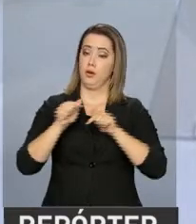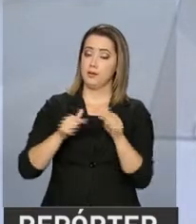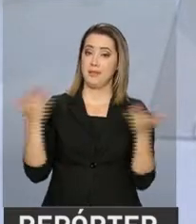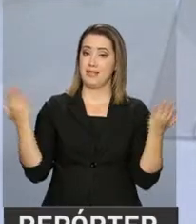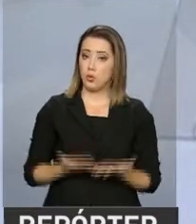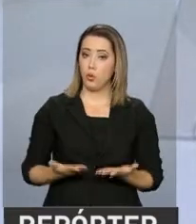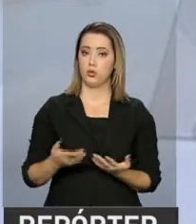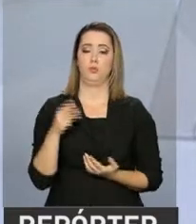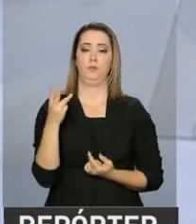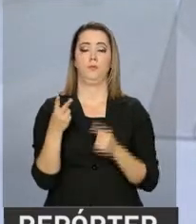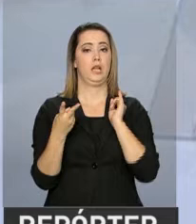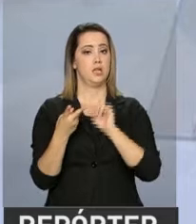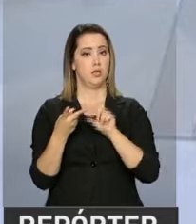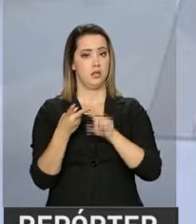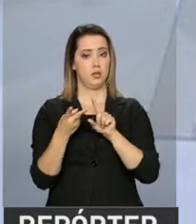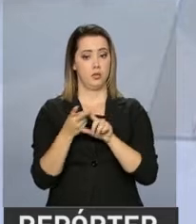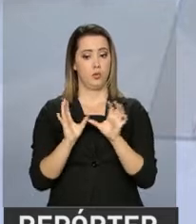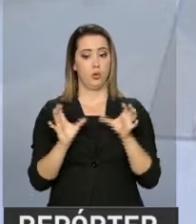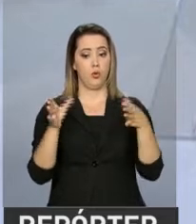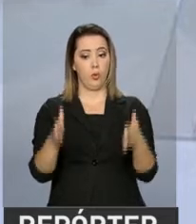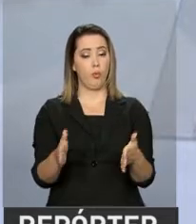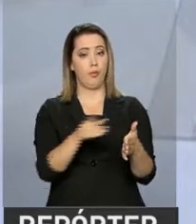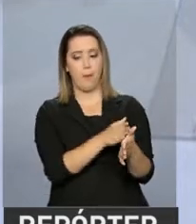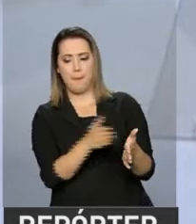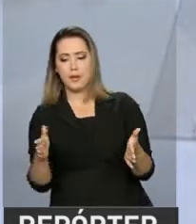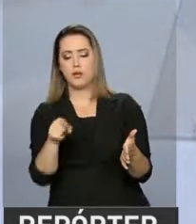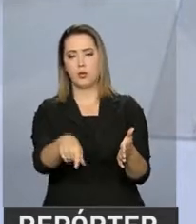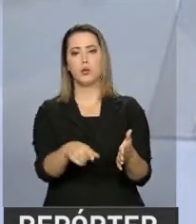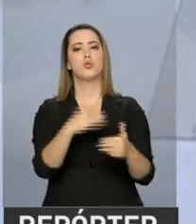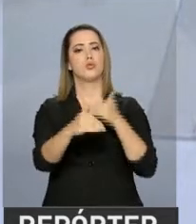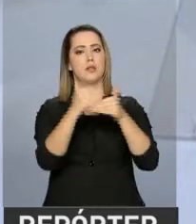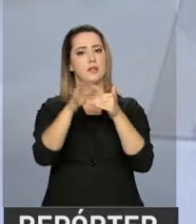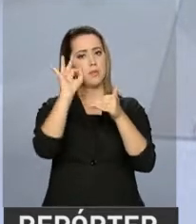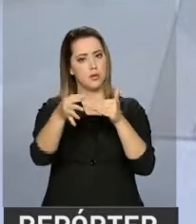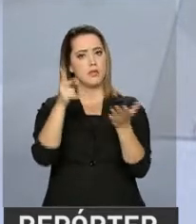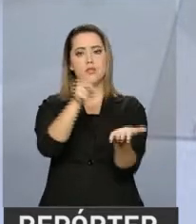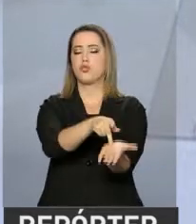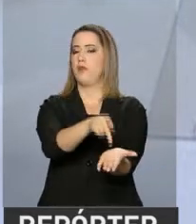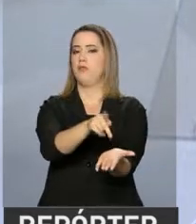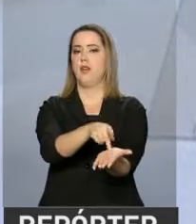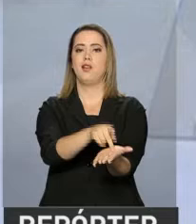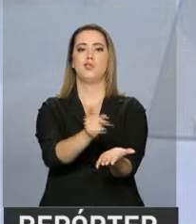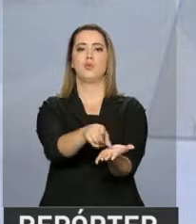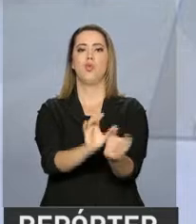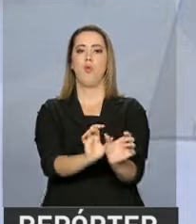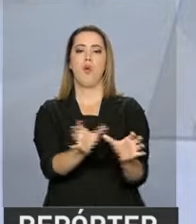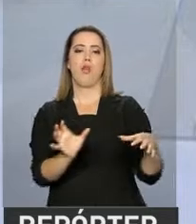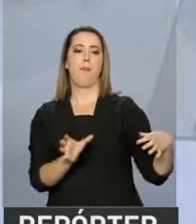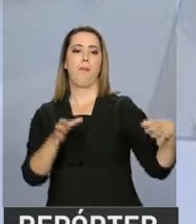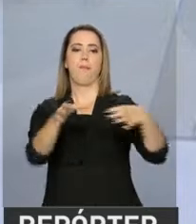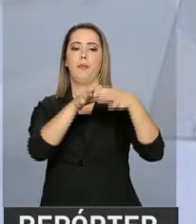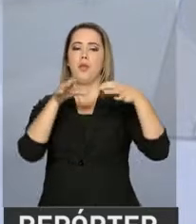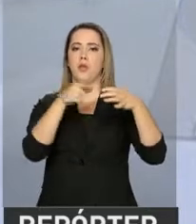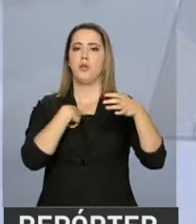hoje. Segundo, que esse ciclo de crescimento é para valer. Não é um crescimento artificial baseado numa bolha de crédito